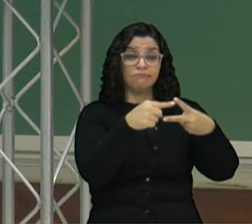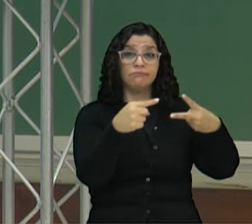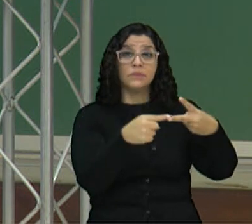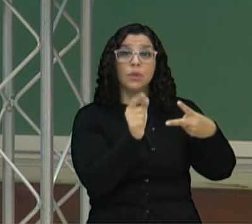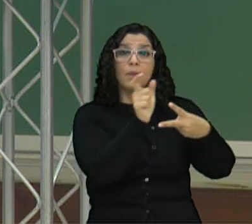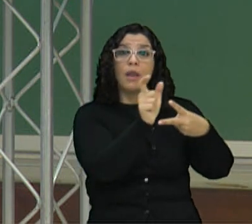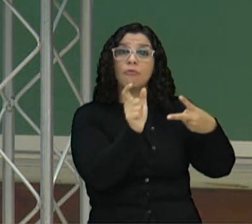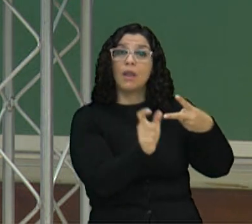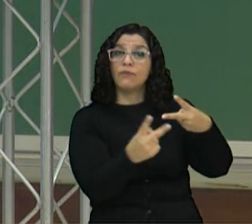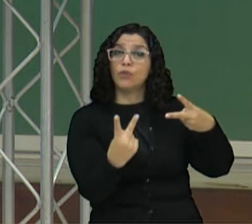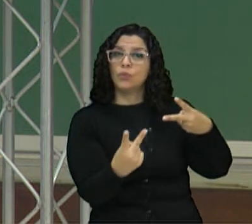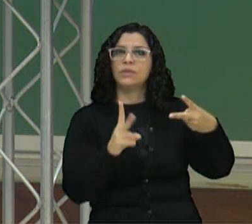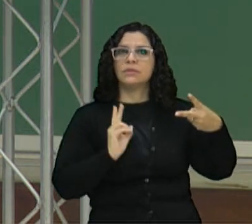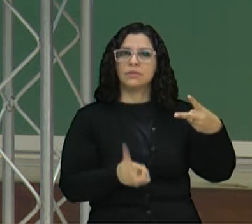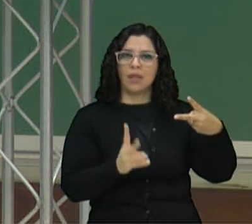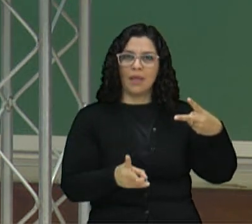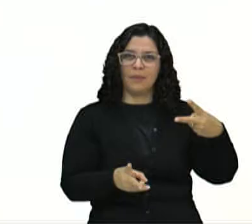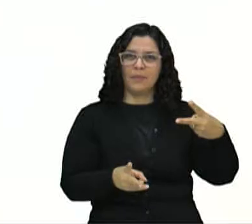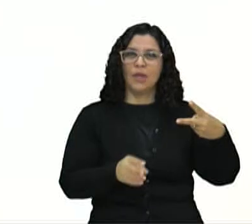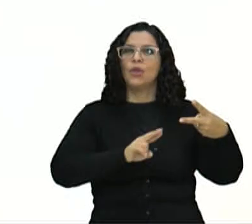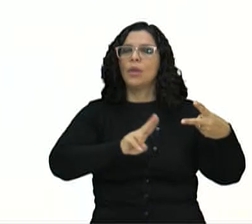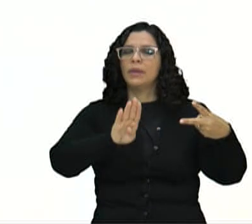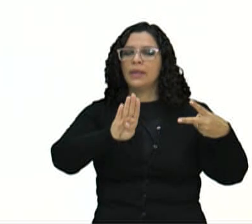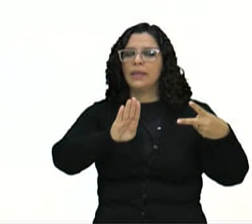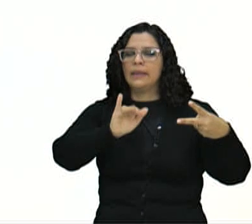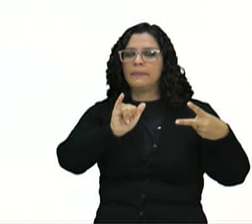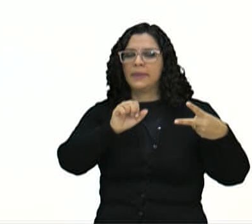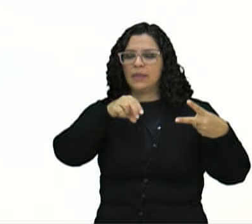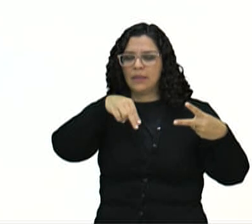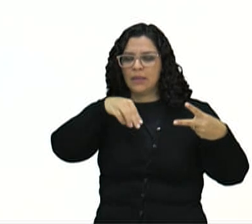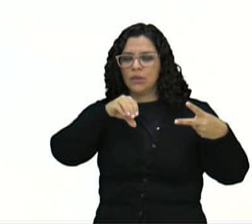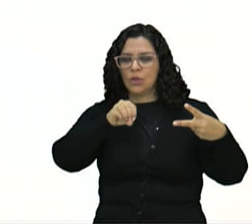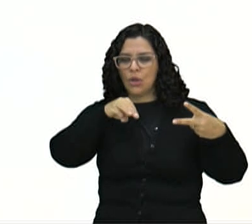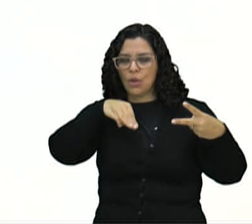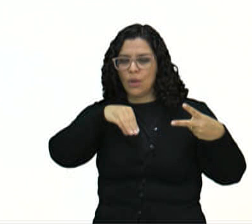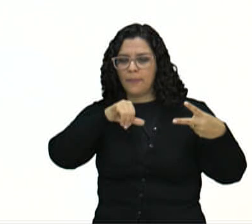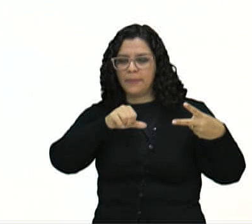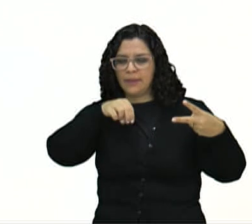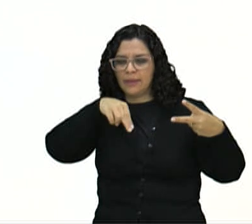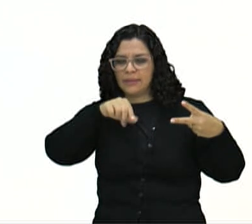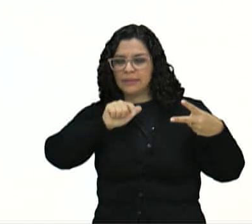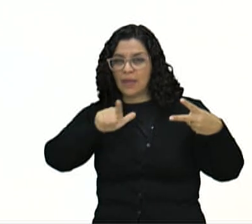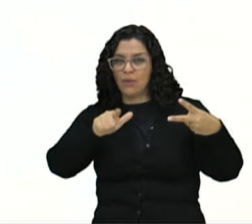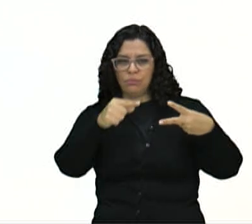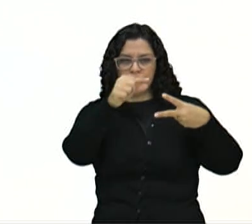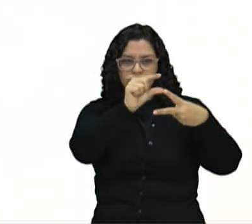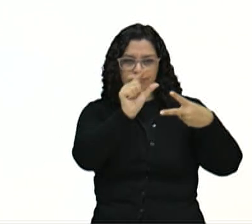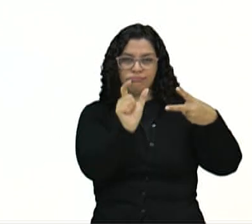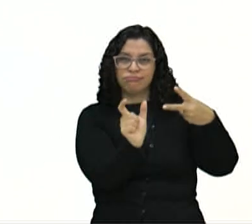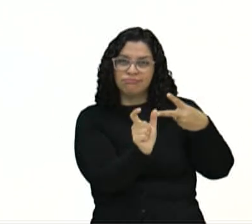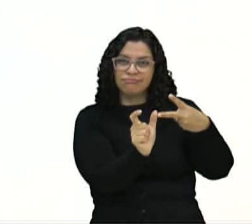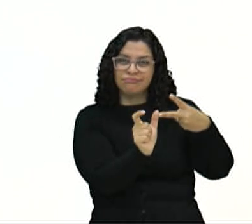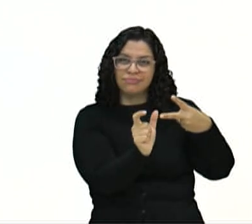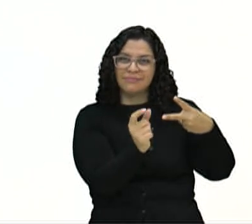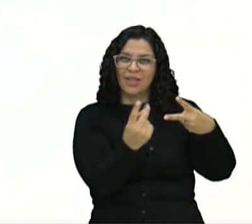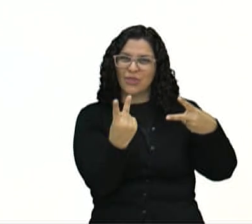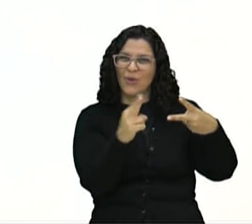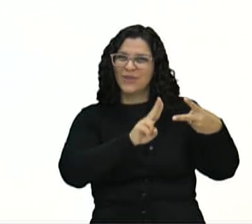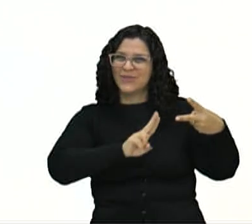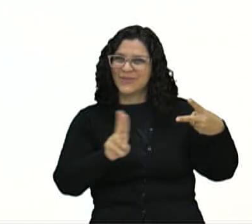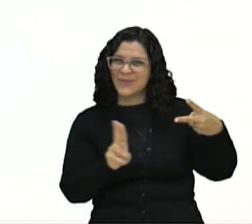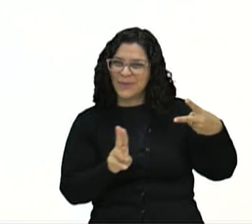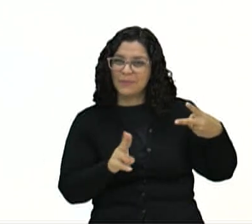palavrinhas. Nós dizemos que ele é binominal. Bi significa dois, nominal vem de nome. A